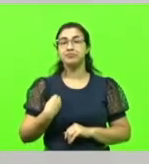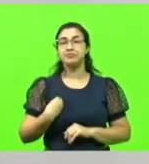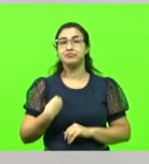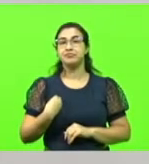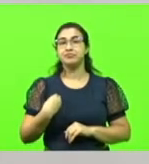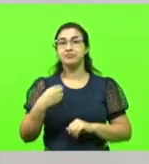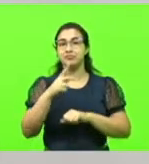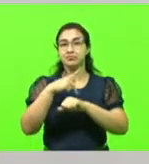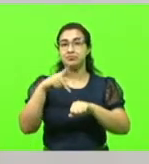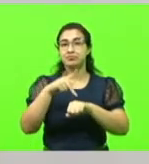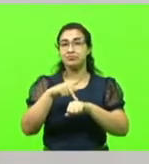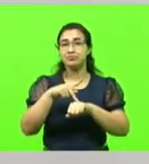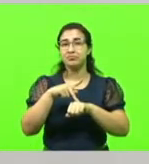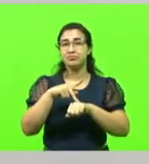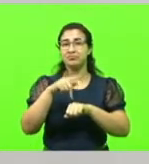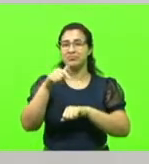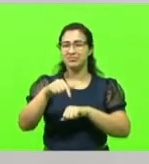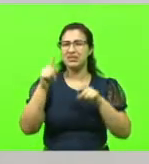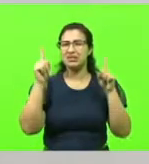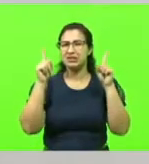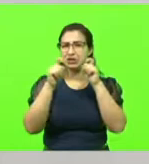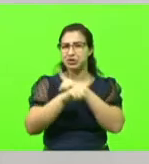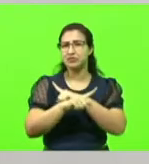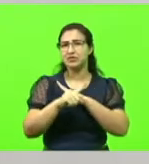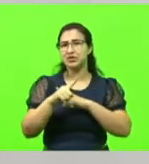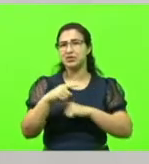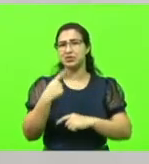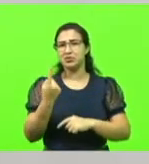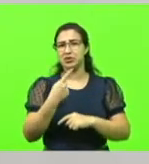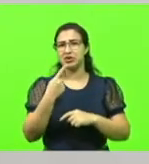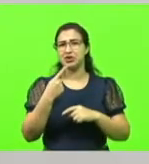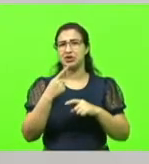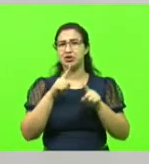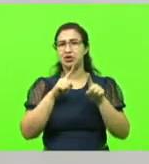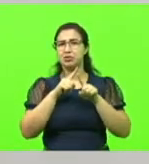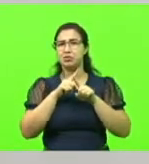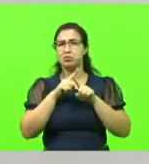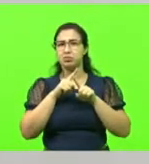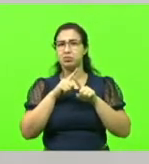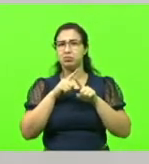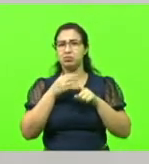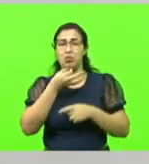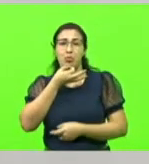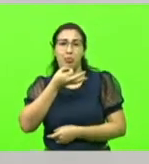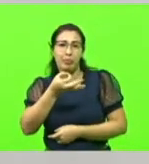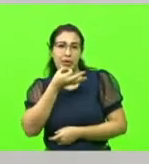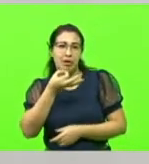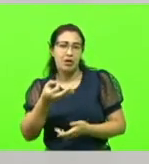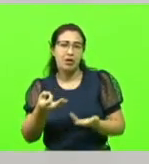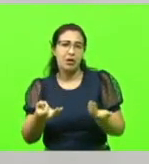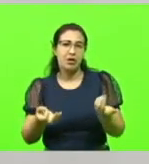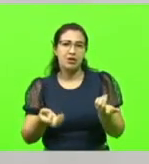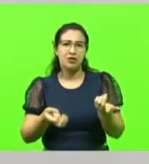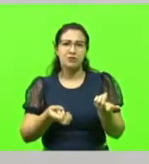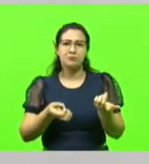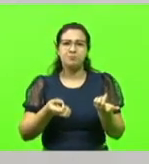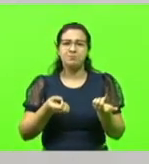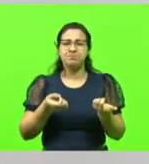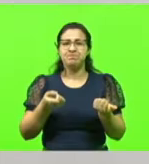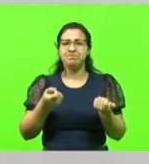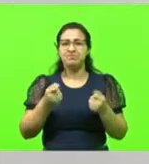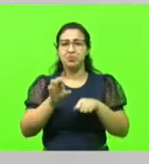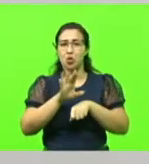complicado, quando nós expomos a nossa opinião de qualquer maneira, mesmo que seja numa